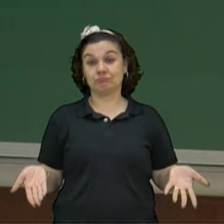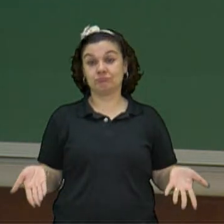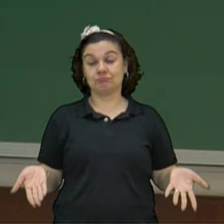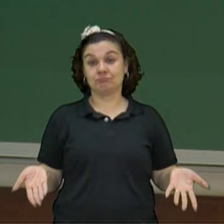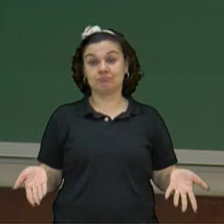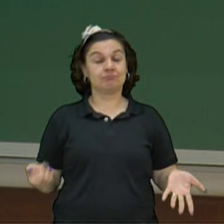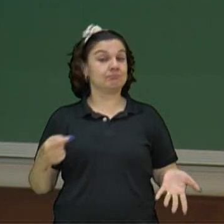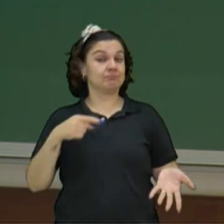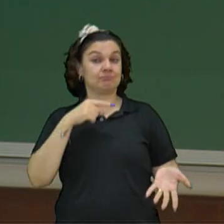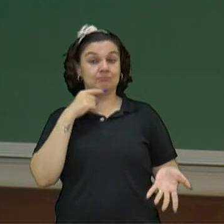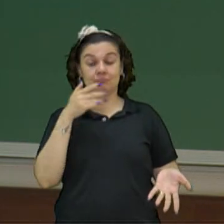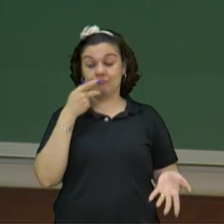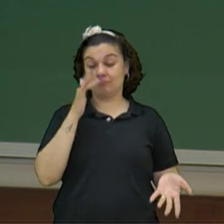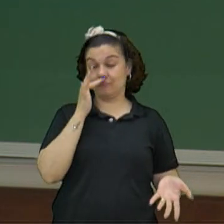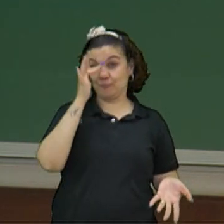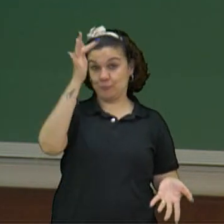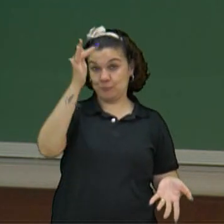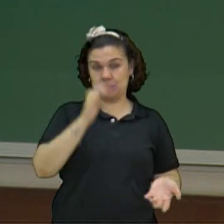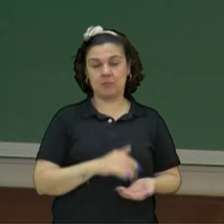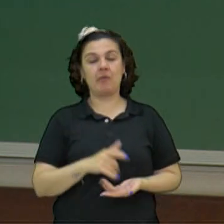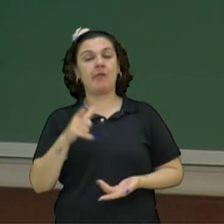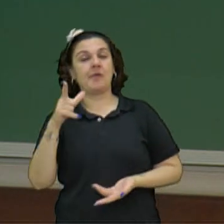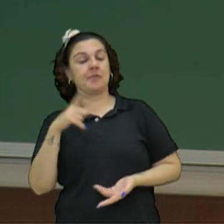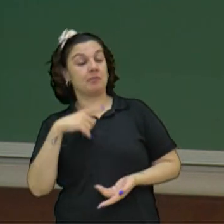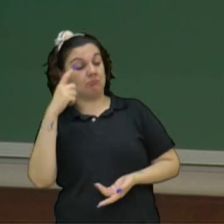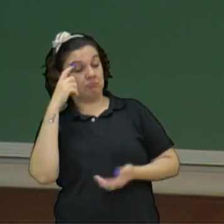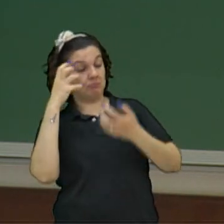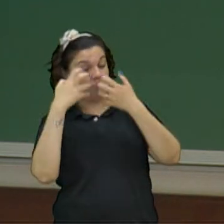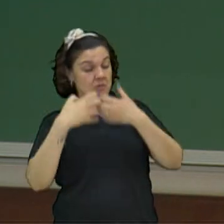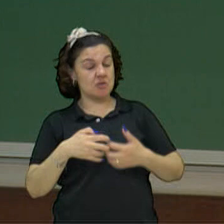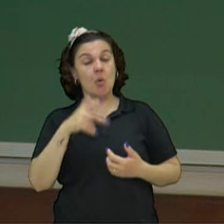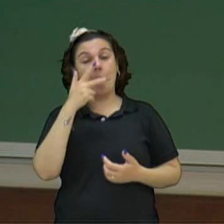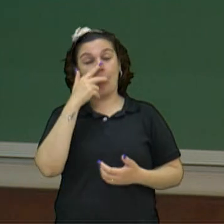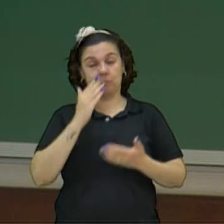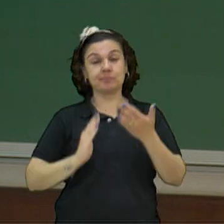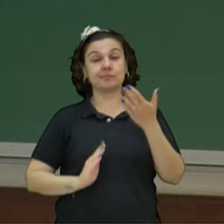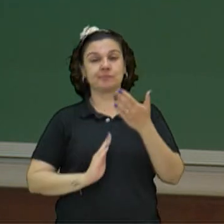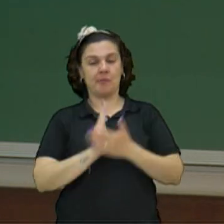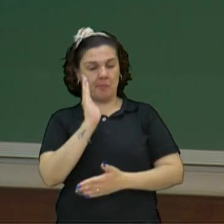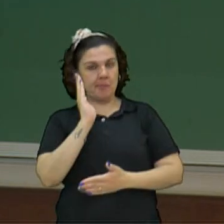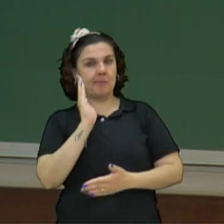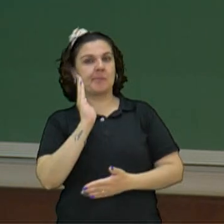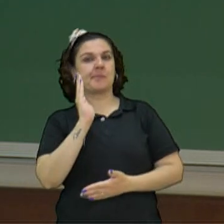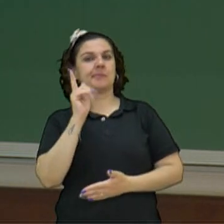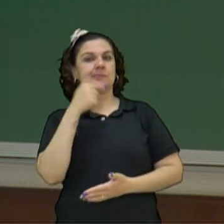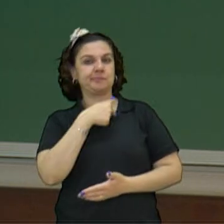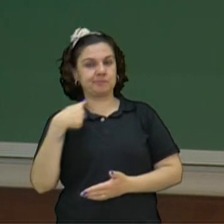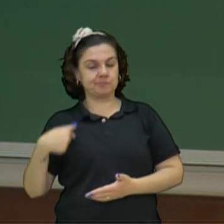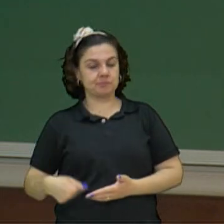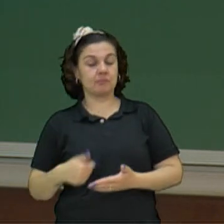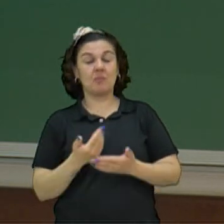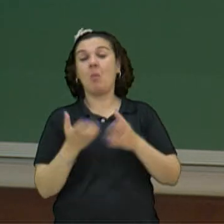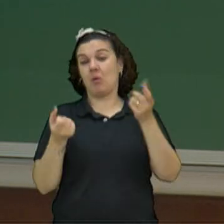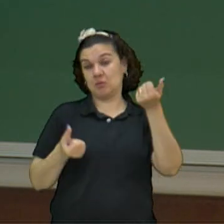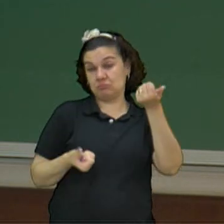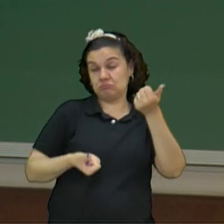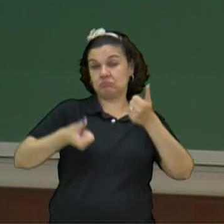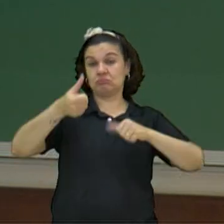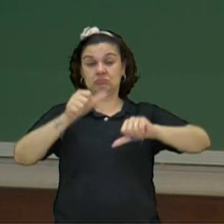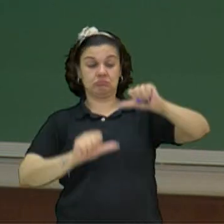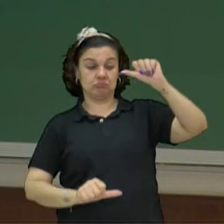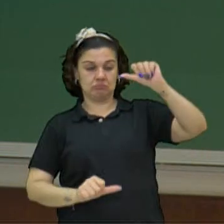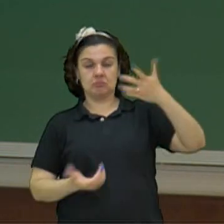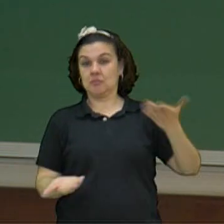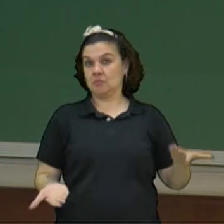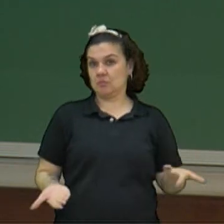Não dá para fazer uma profecia. A gente tem uma expectativa que a China passe os Estados Unidos, mas essas coisas se alteram. Por exemplo,